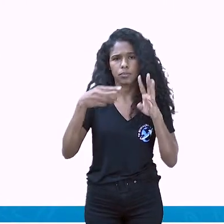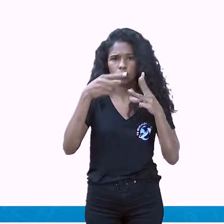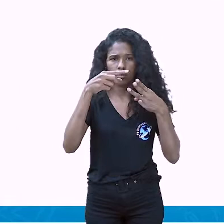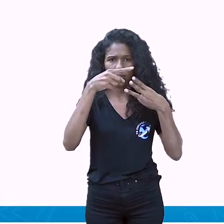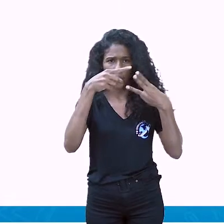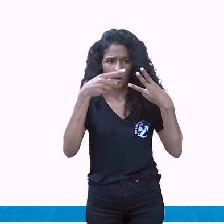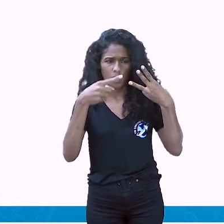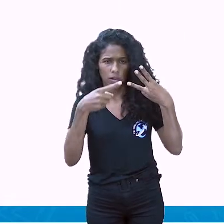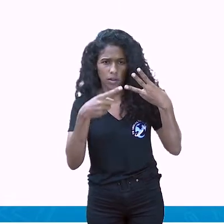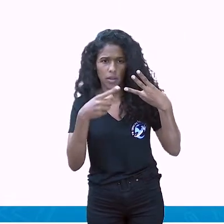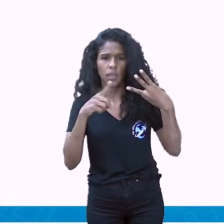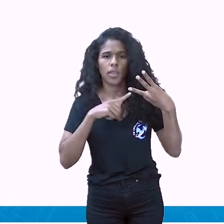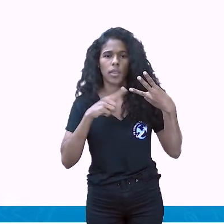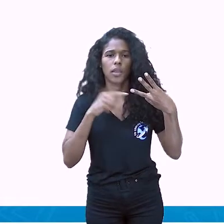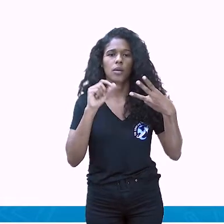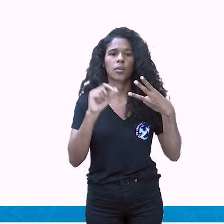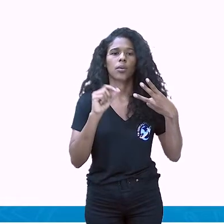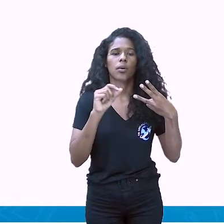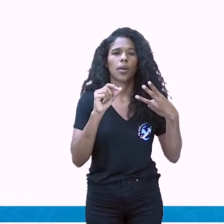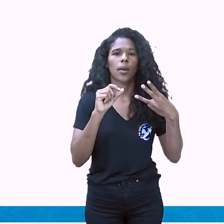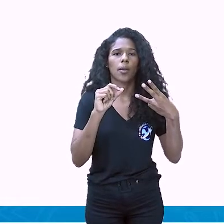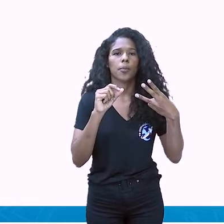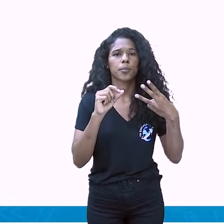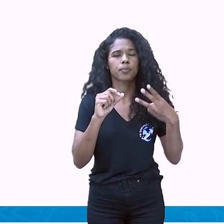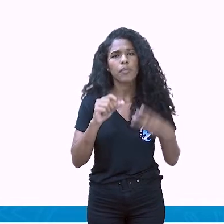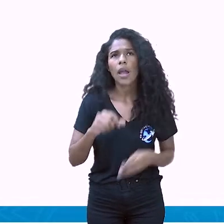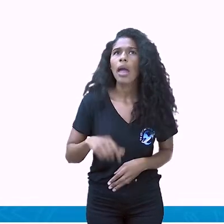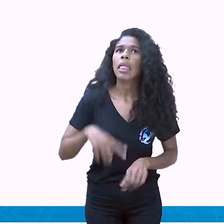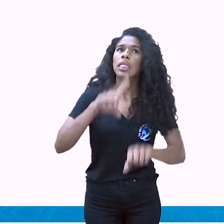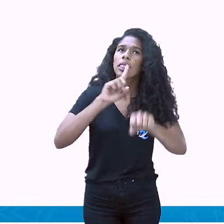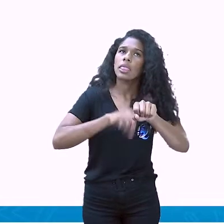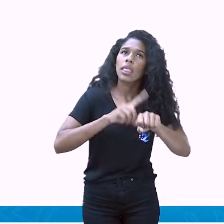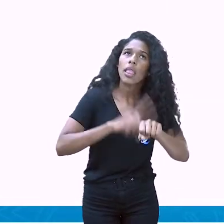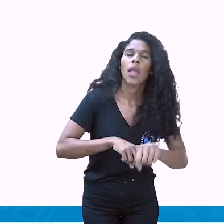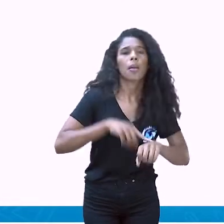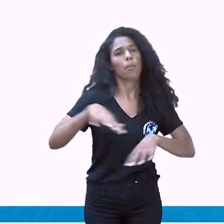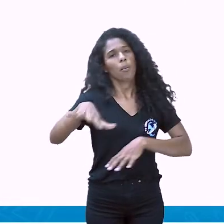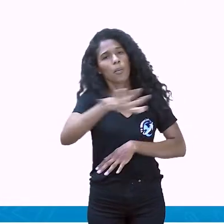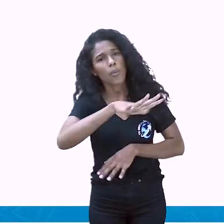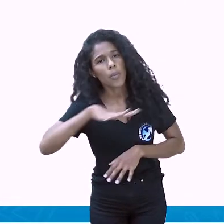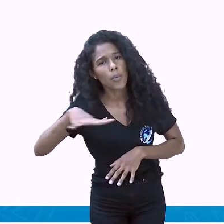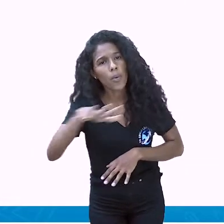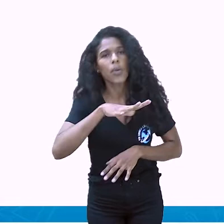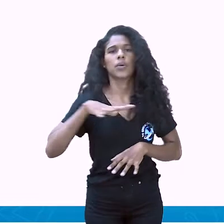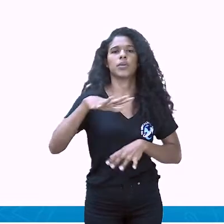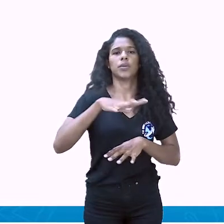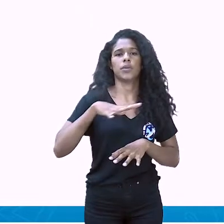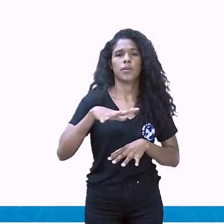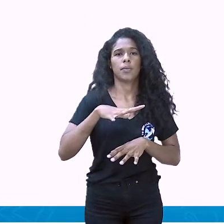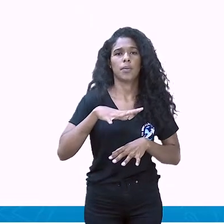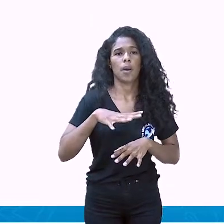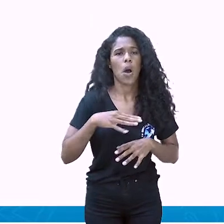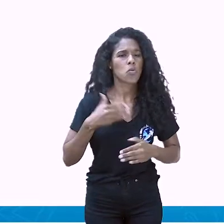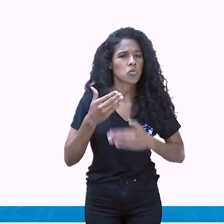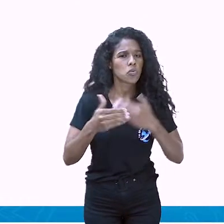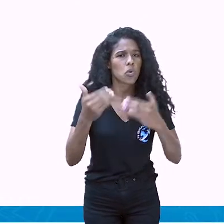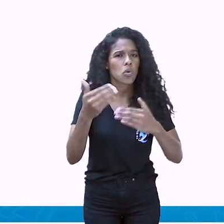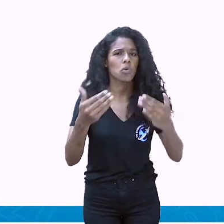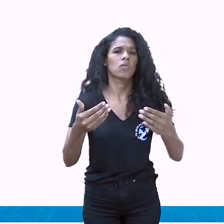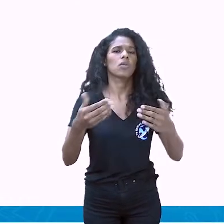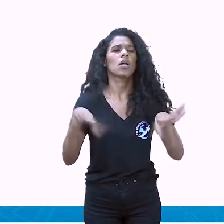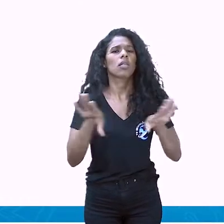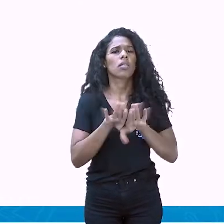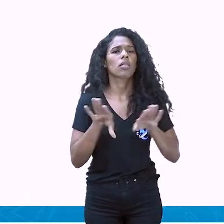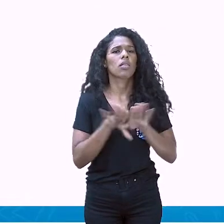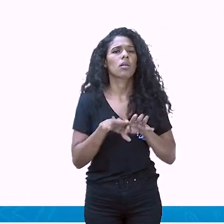o tempo, o espaço, o enredo e o conflito. Isso mesmo. O tempo